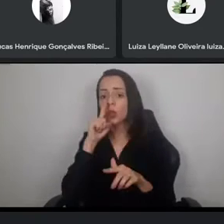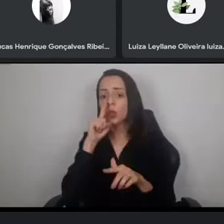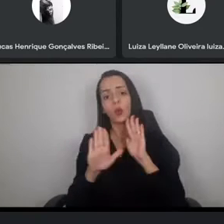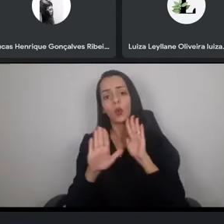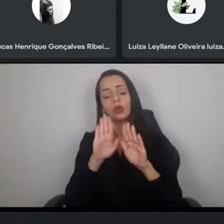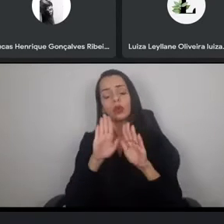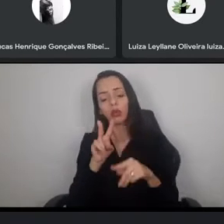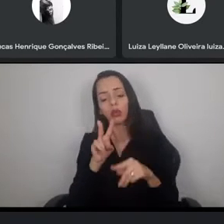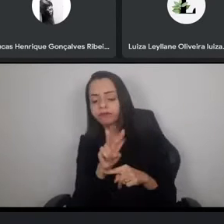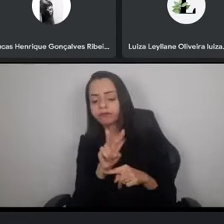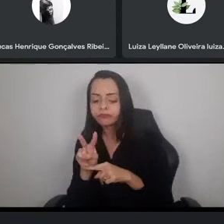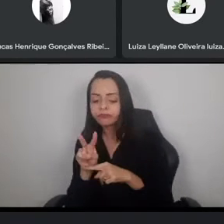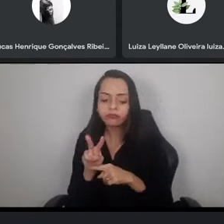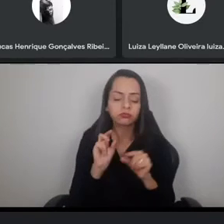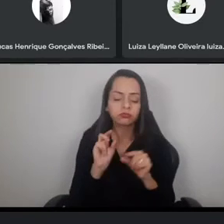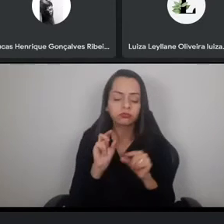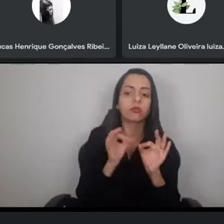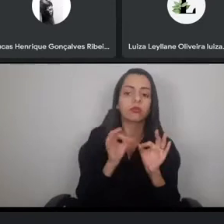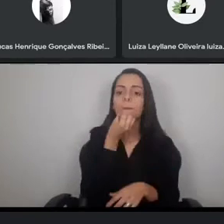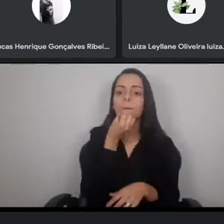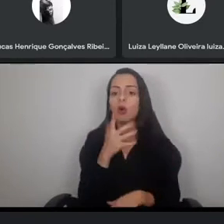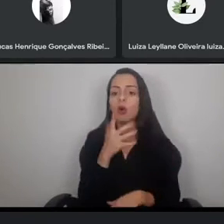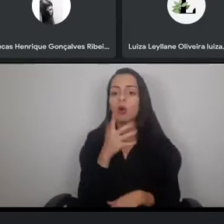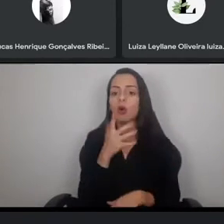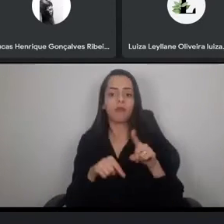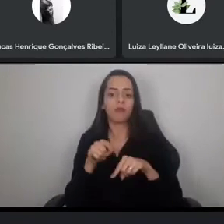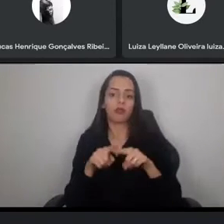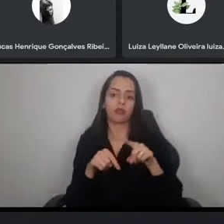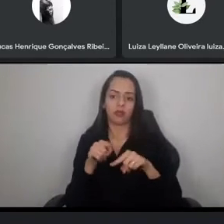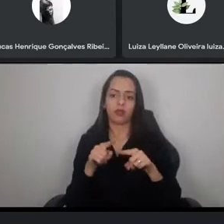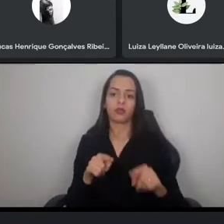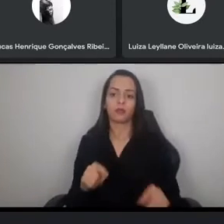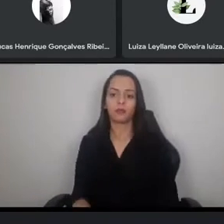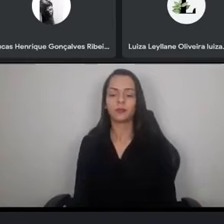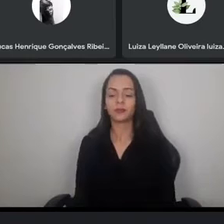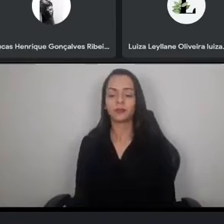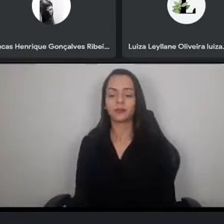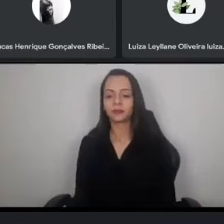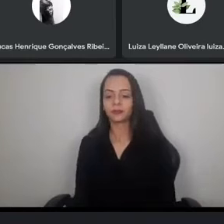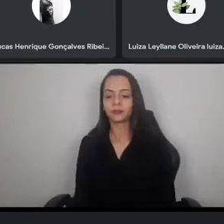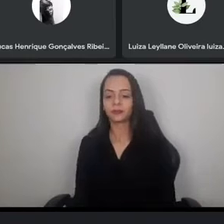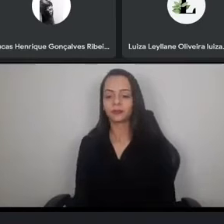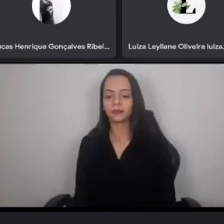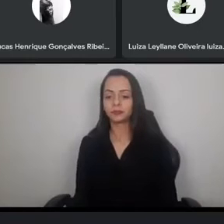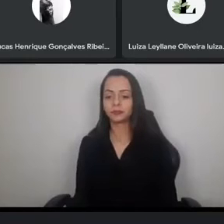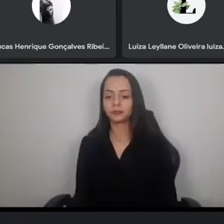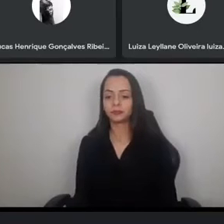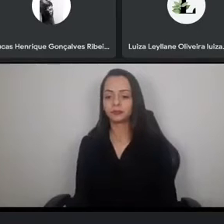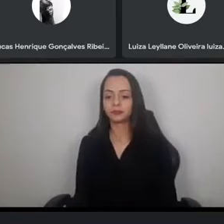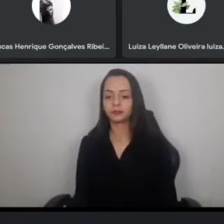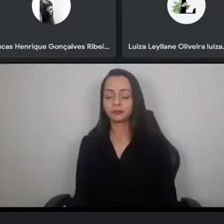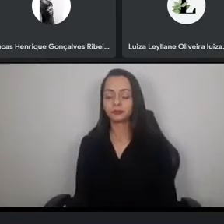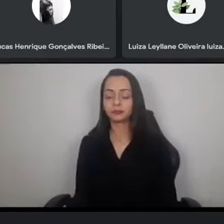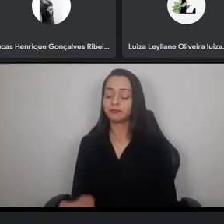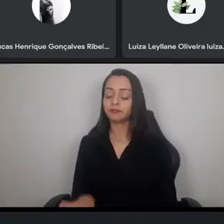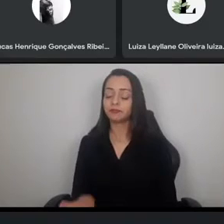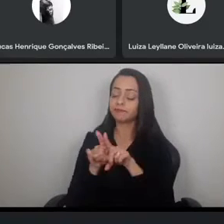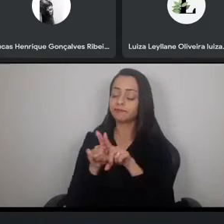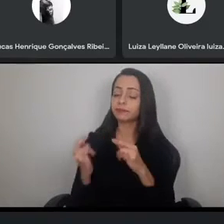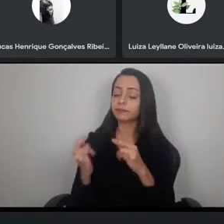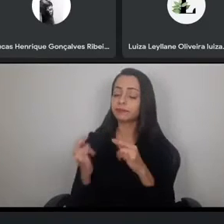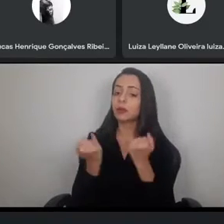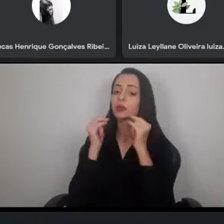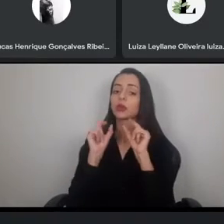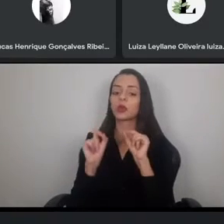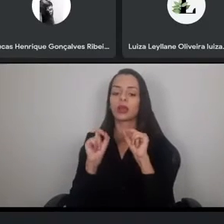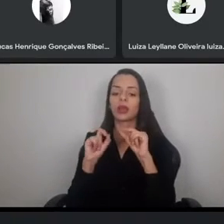nossos equipamentos elétricos. Outra coisa importante, na figura